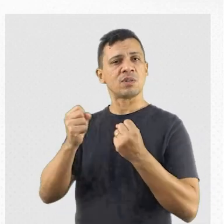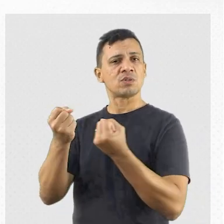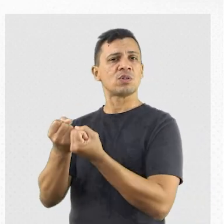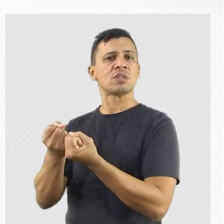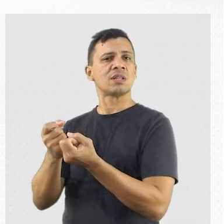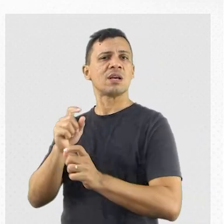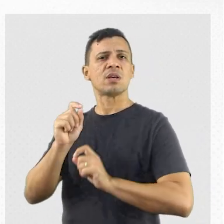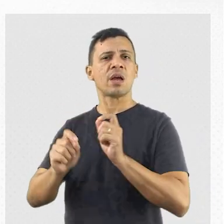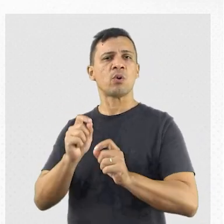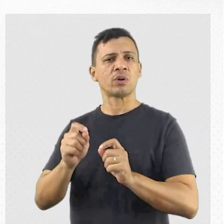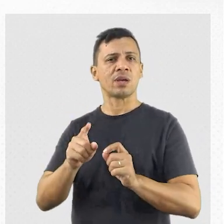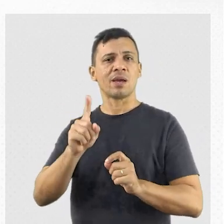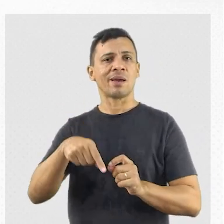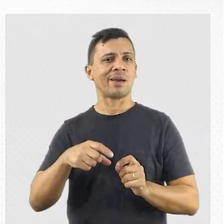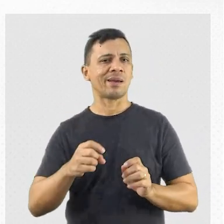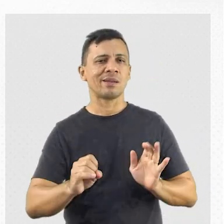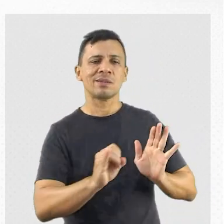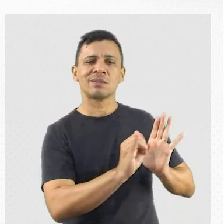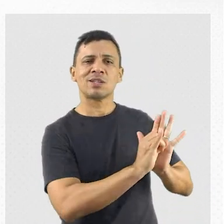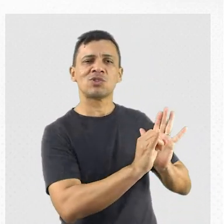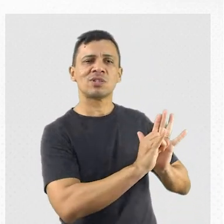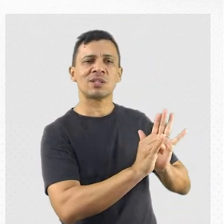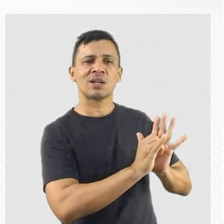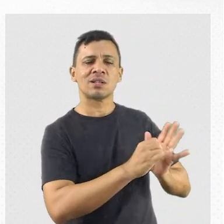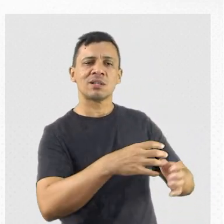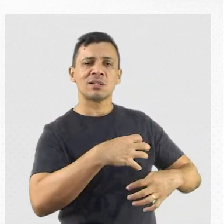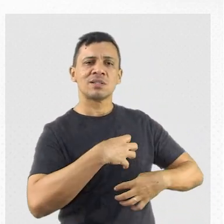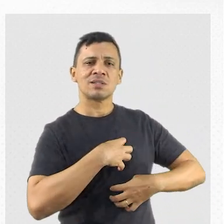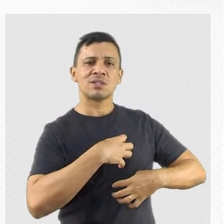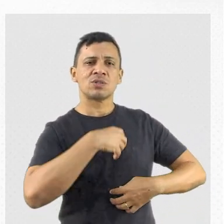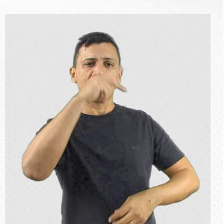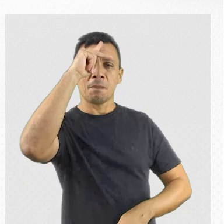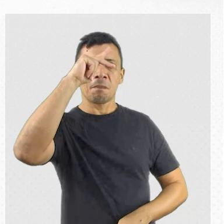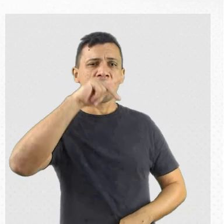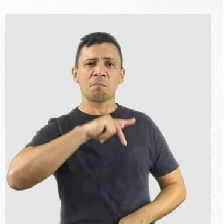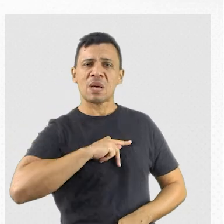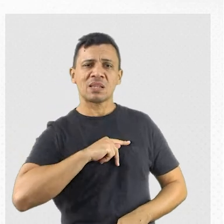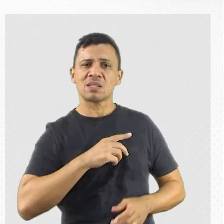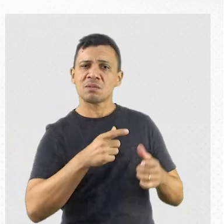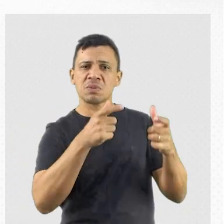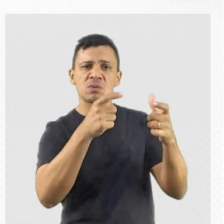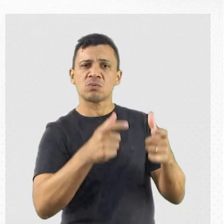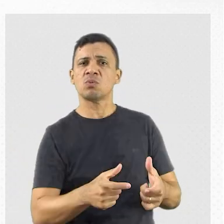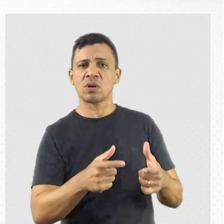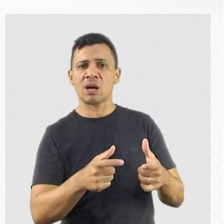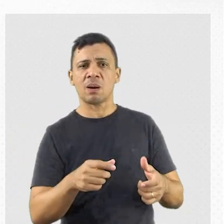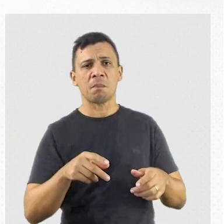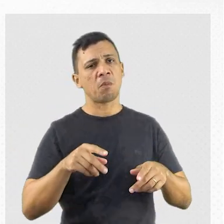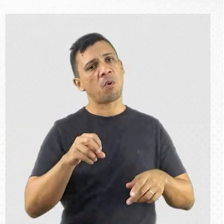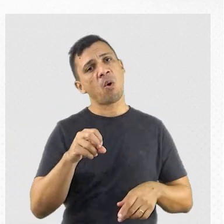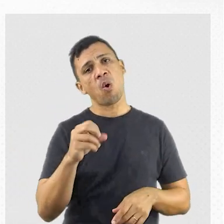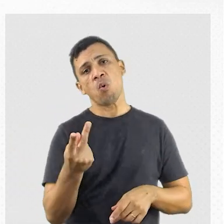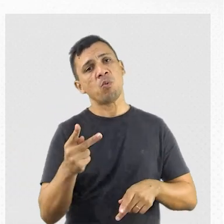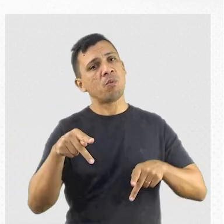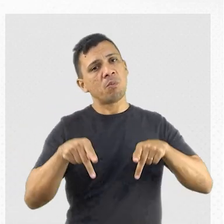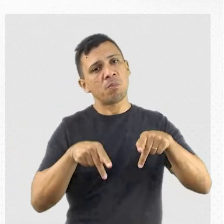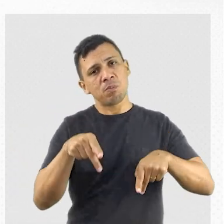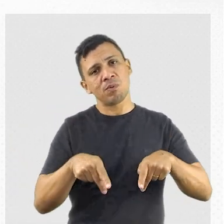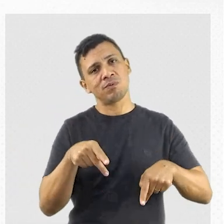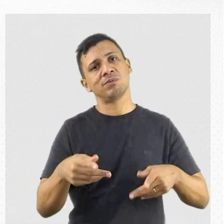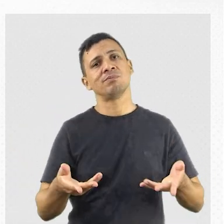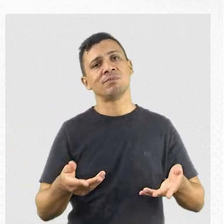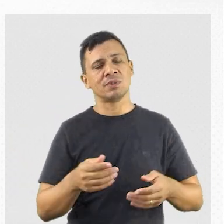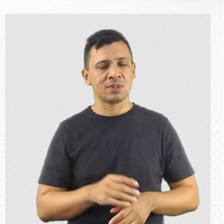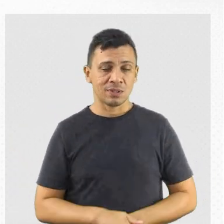sobre quem nós somos, quem é esse eu que pensa e esse eu que decide que é livre, tudo isso nos é dado pela